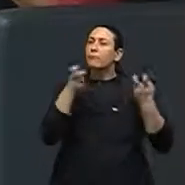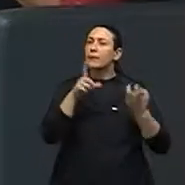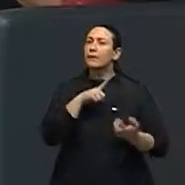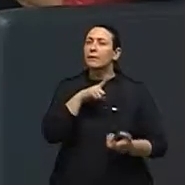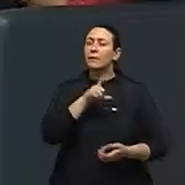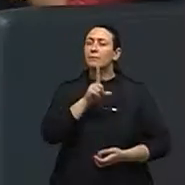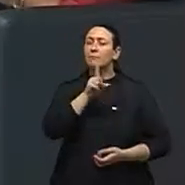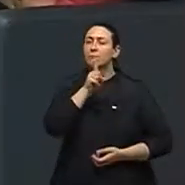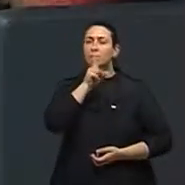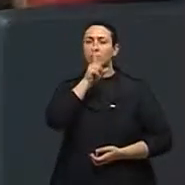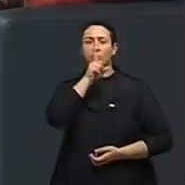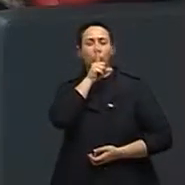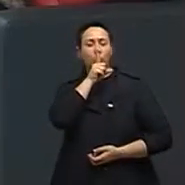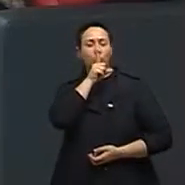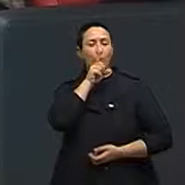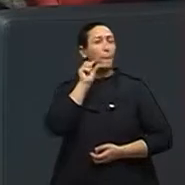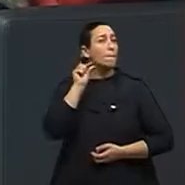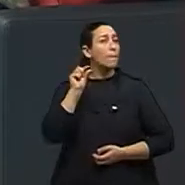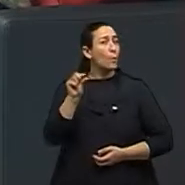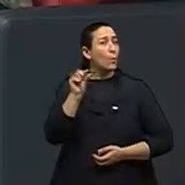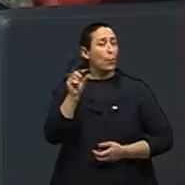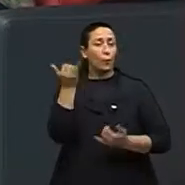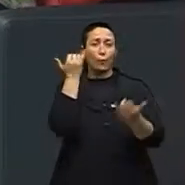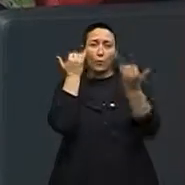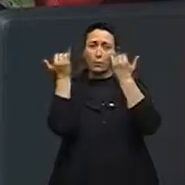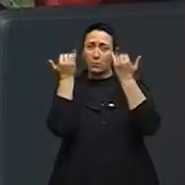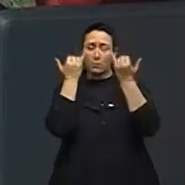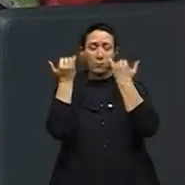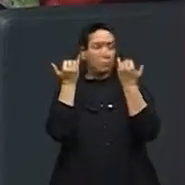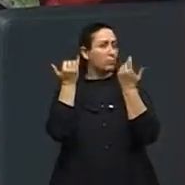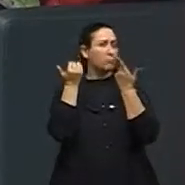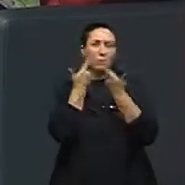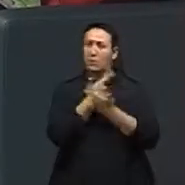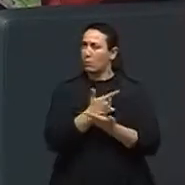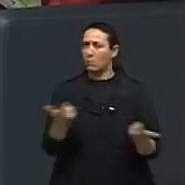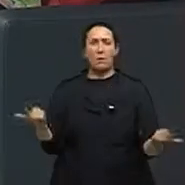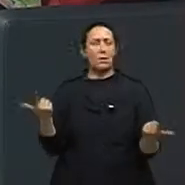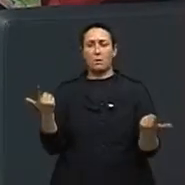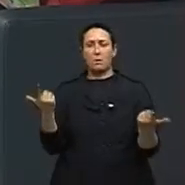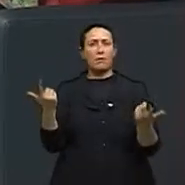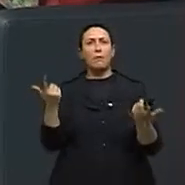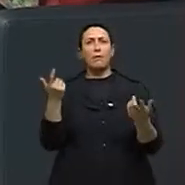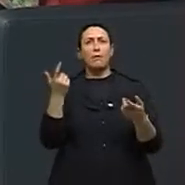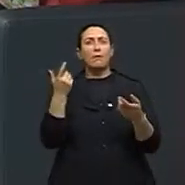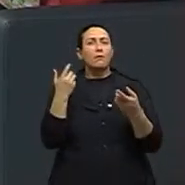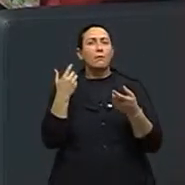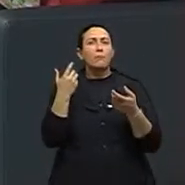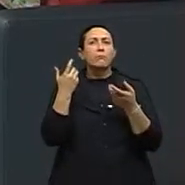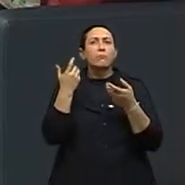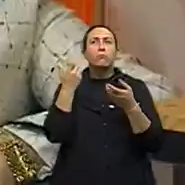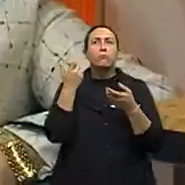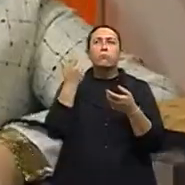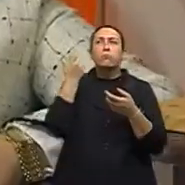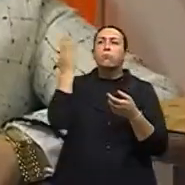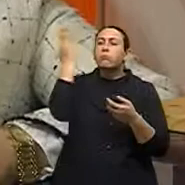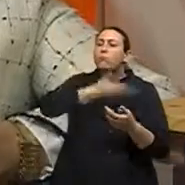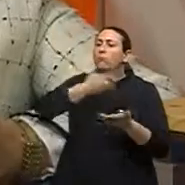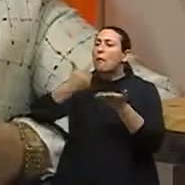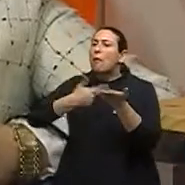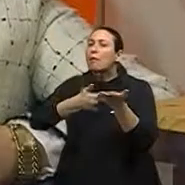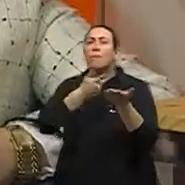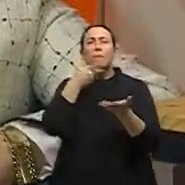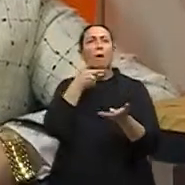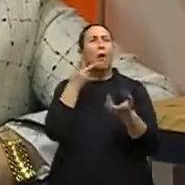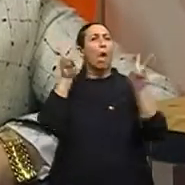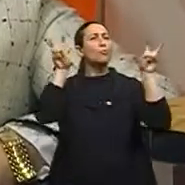poucas informações eh não existe quase referenciais que falem sobre o homem e